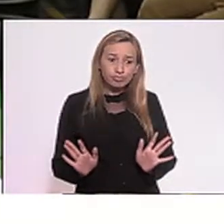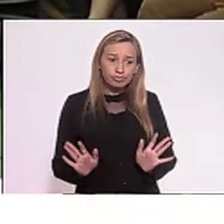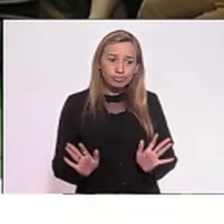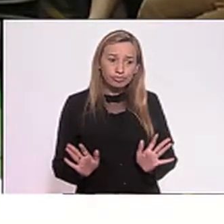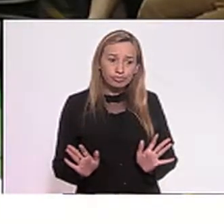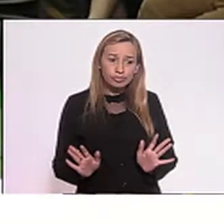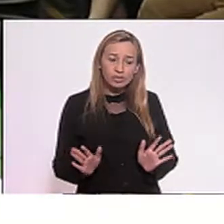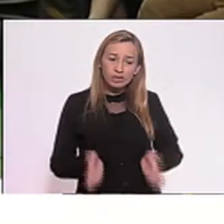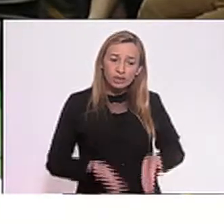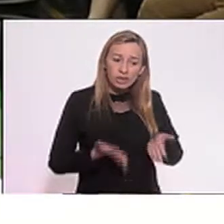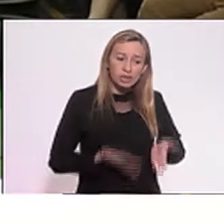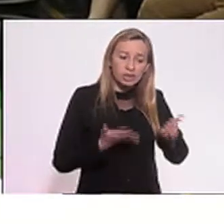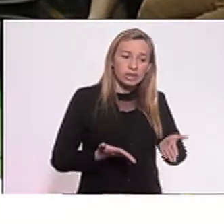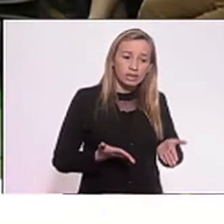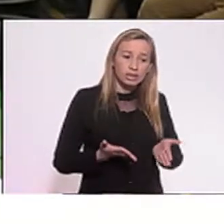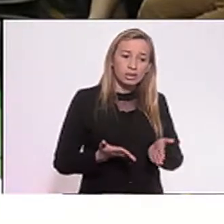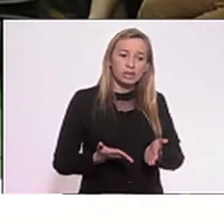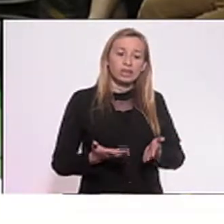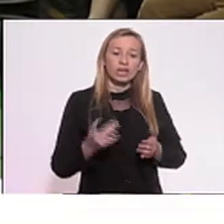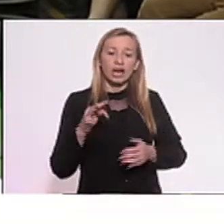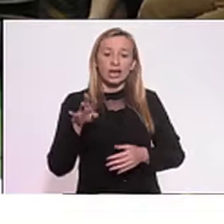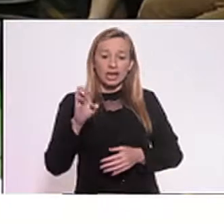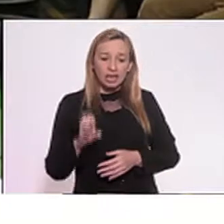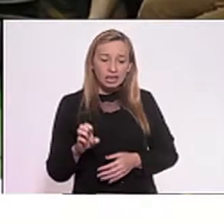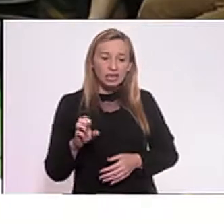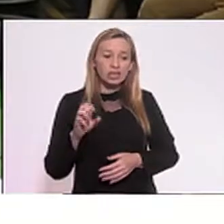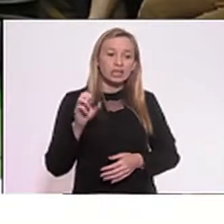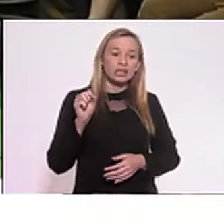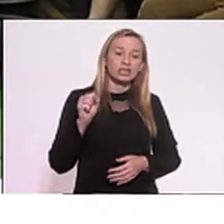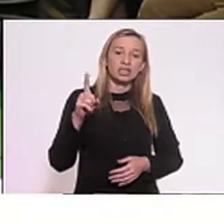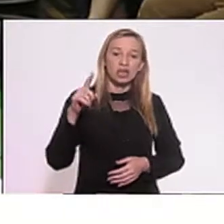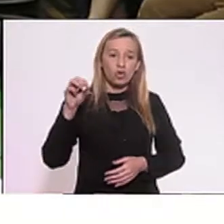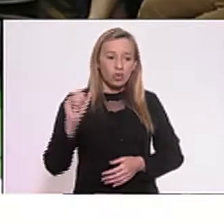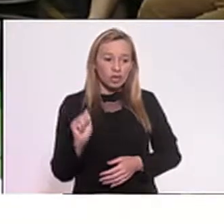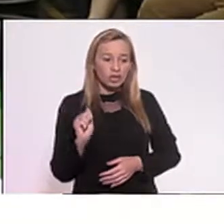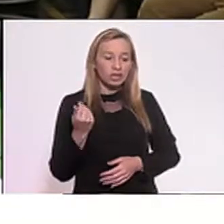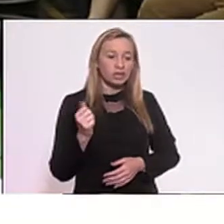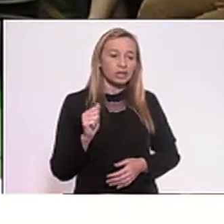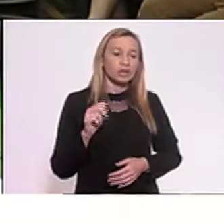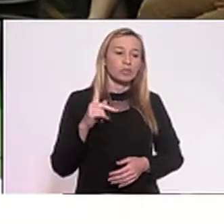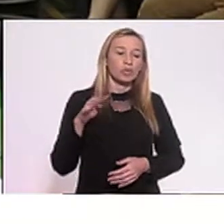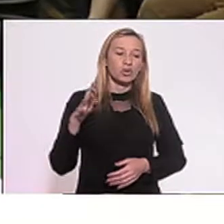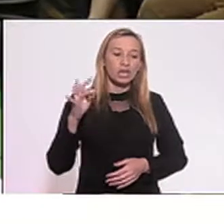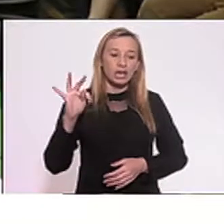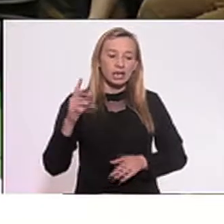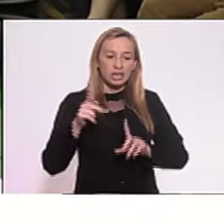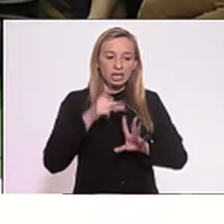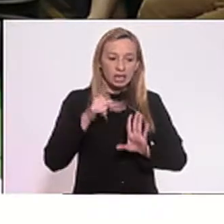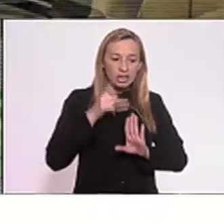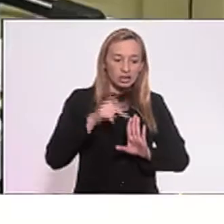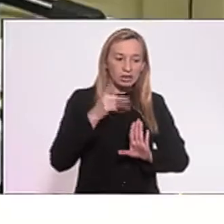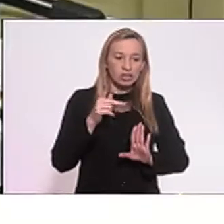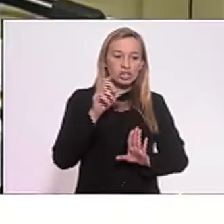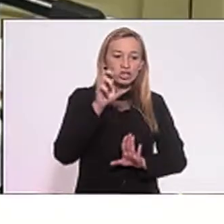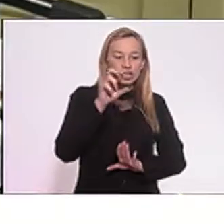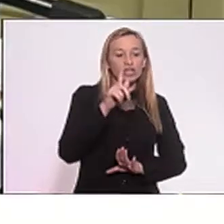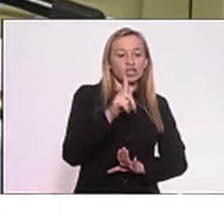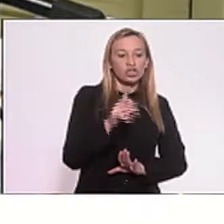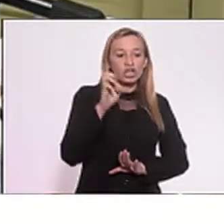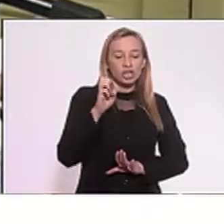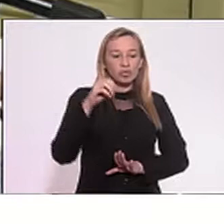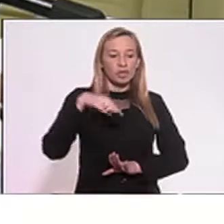efetivar e fortalecer a rede cegonha no Estado do Rio de Janeiro, conforme a portaria GM-MS 1459 de